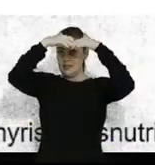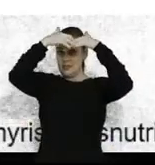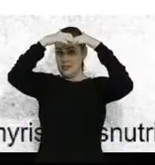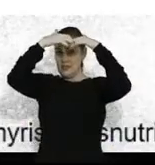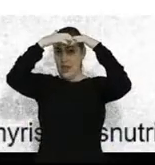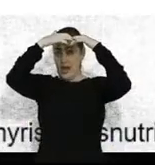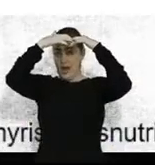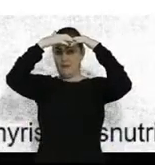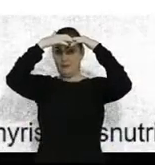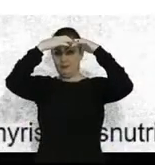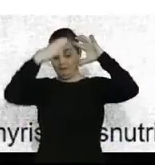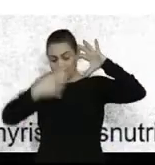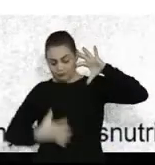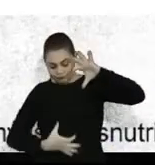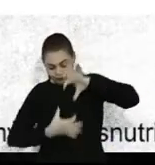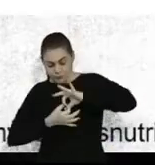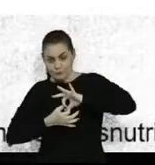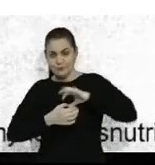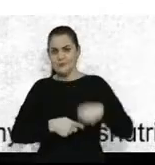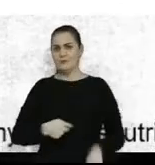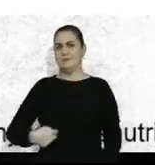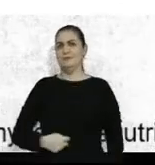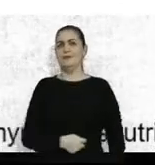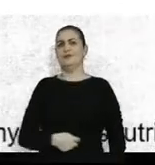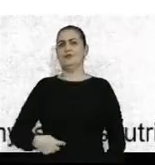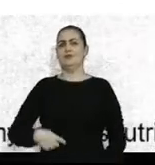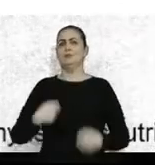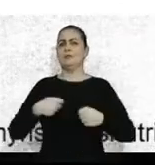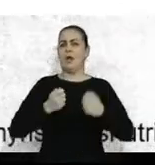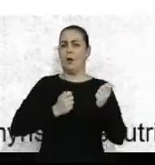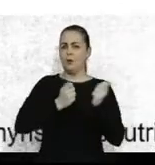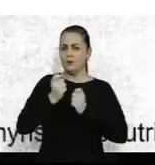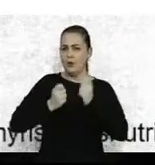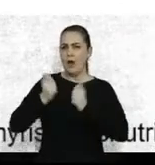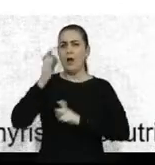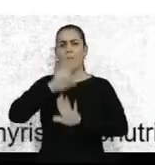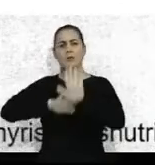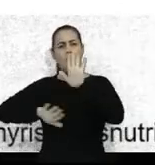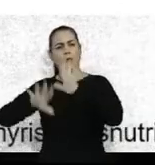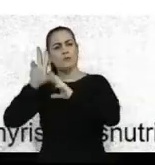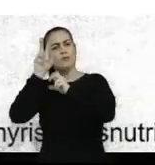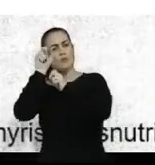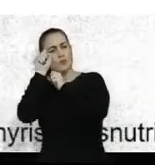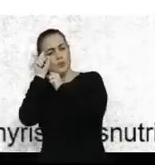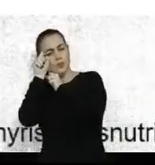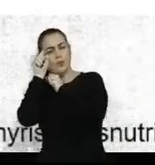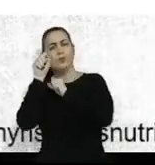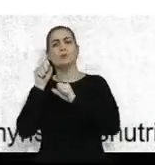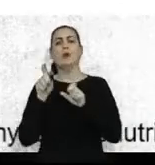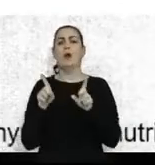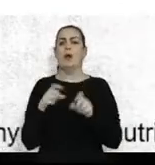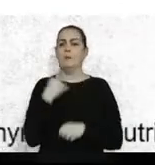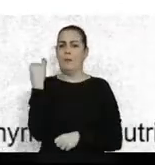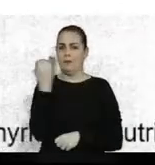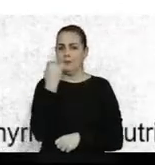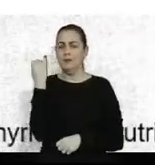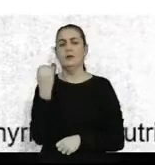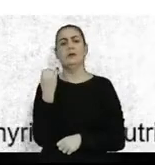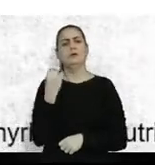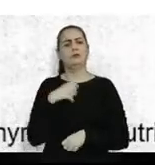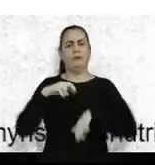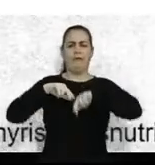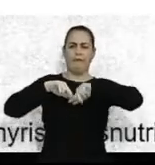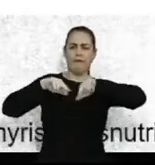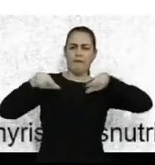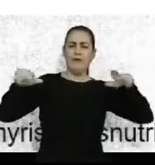modular o estresse crônico, ter cuidado com o sono, ter cuidado com enfim, atividades de relaxamento também